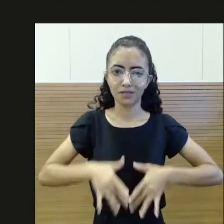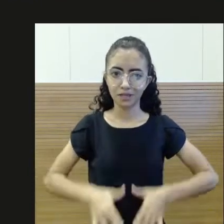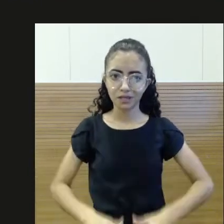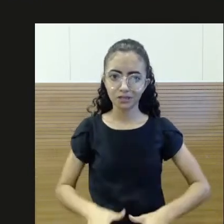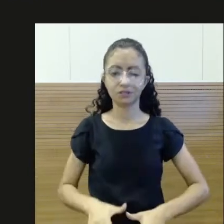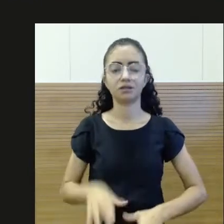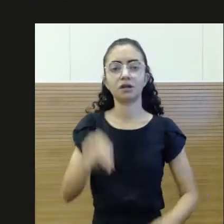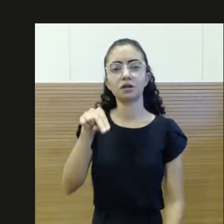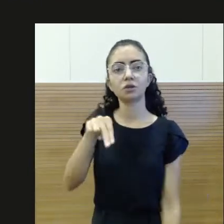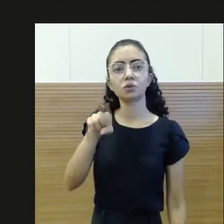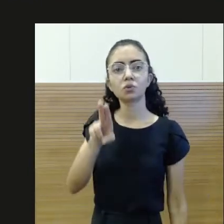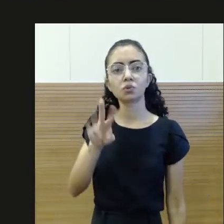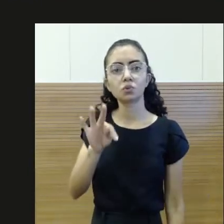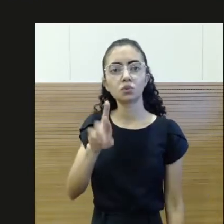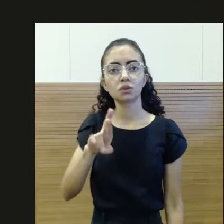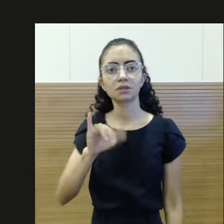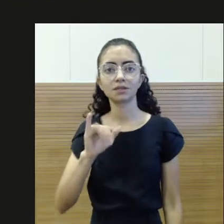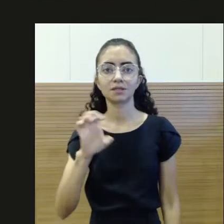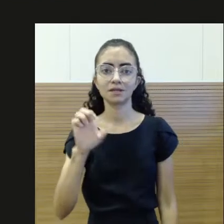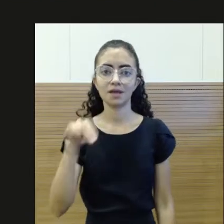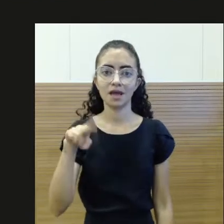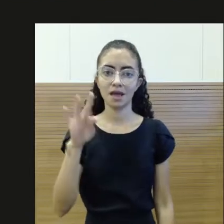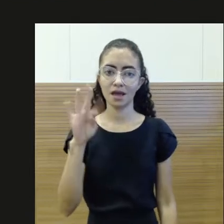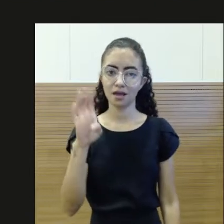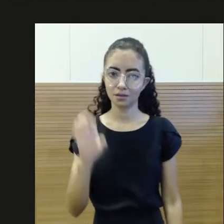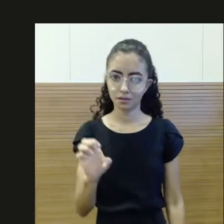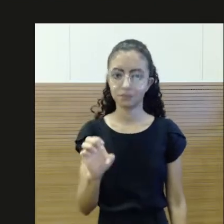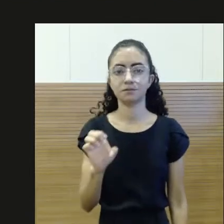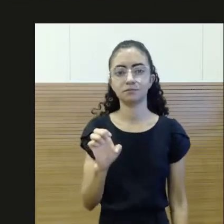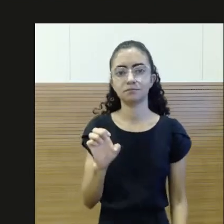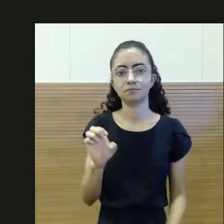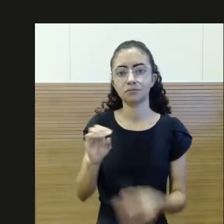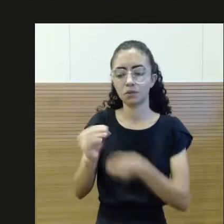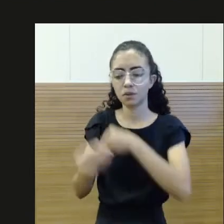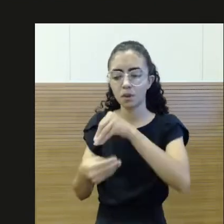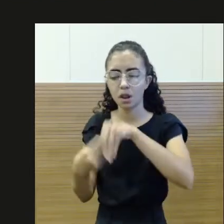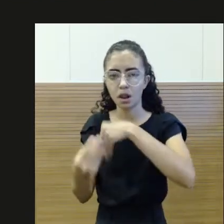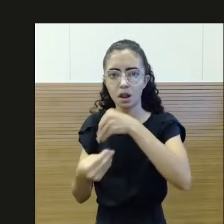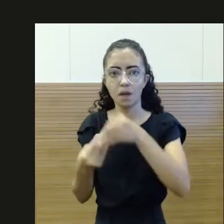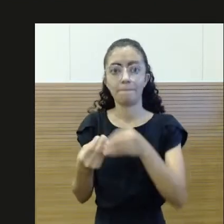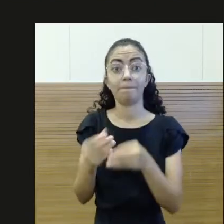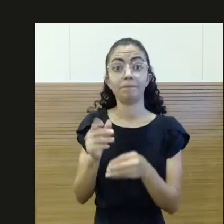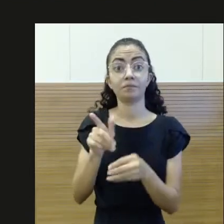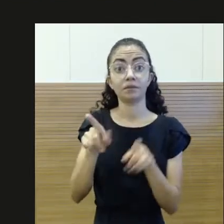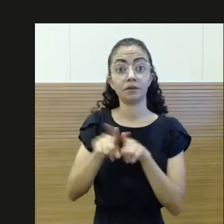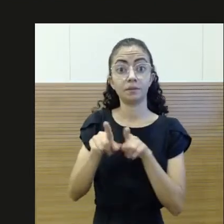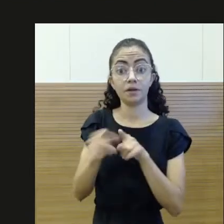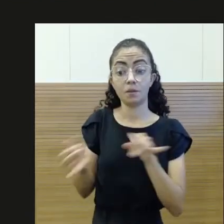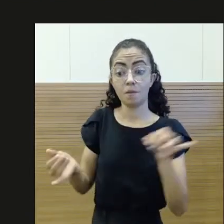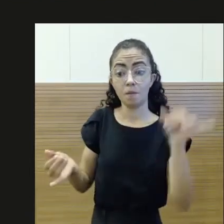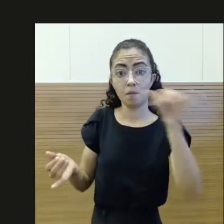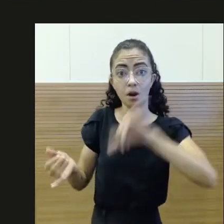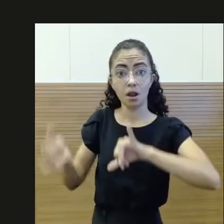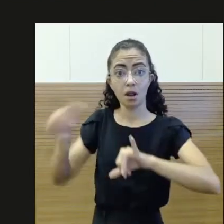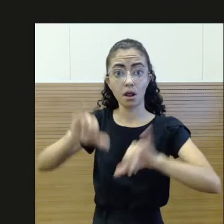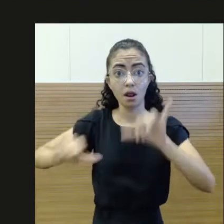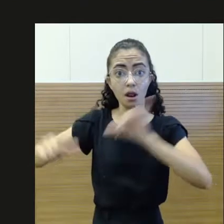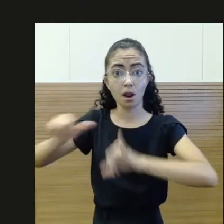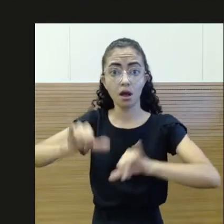muito importante na confecção do alimento ultraprocessado é o uso de aditivos cosméticos, que estão ali para dar